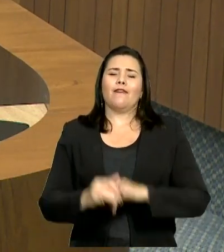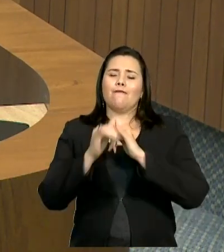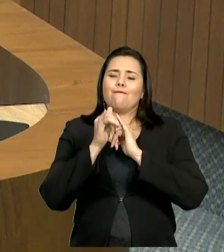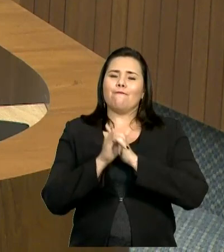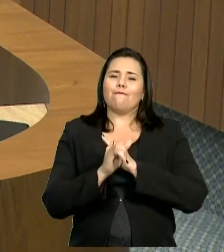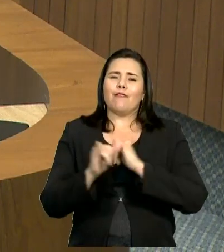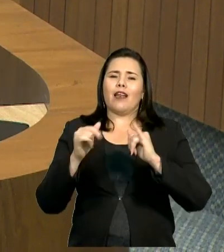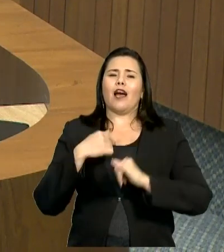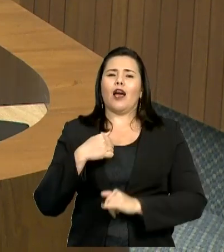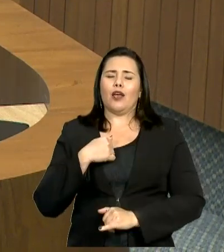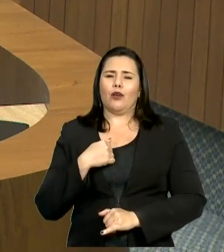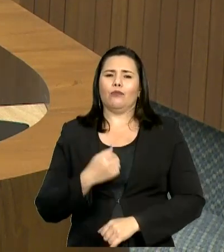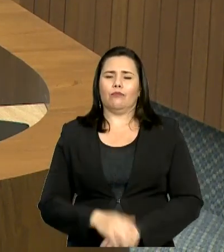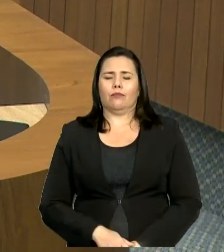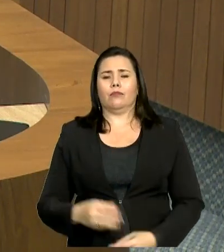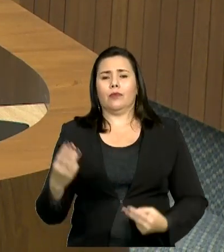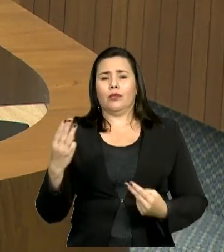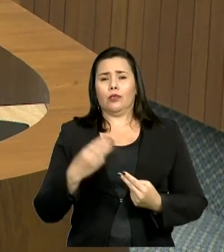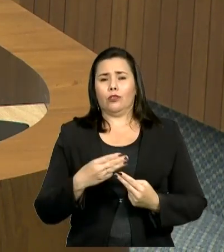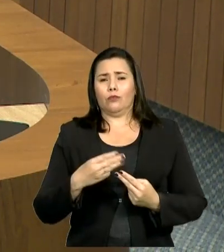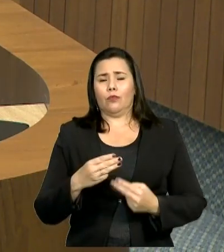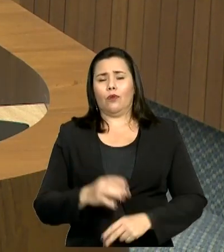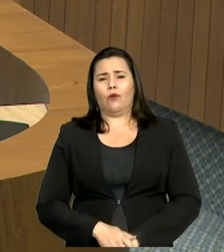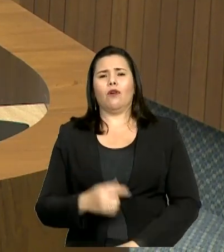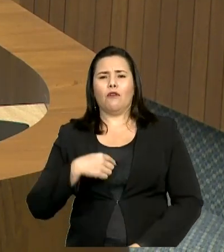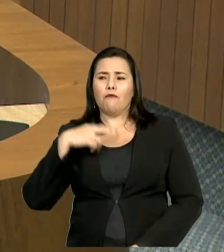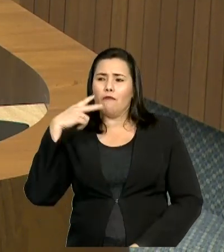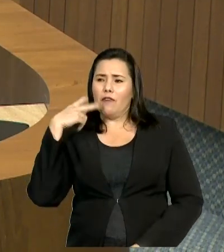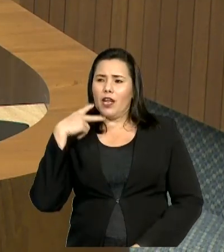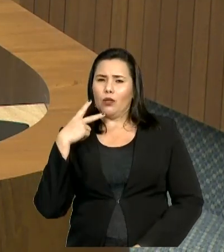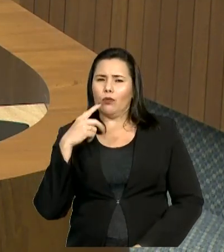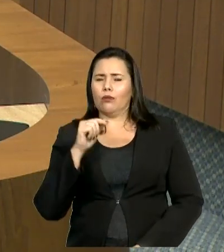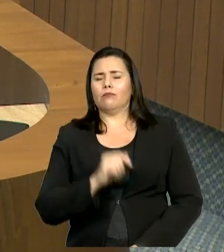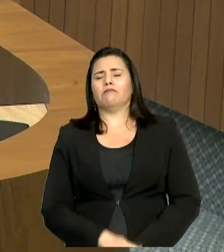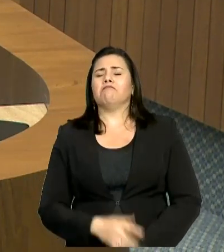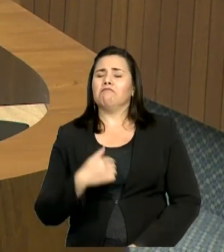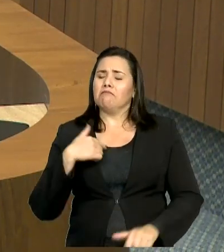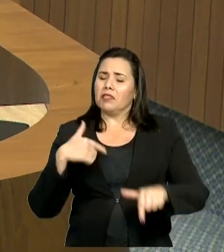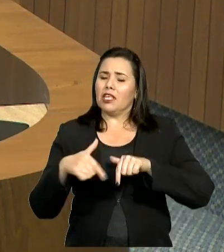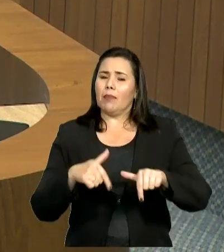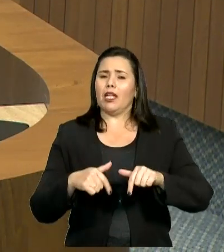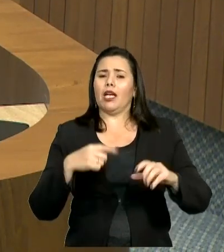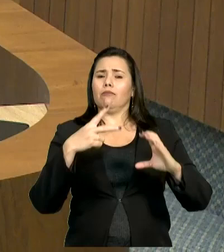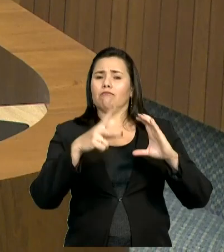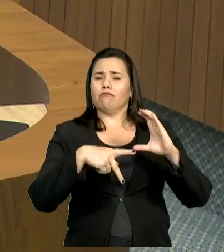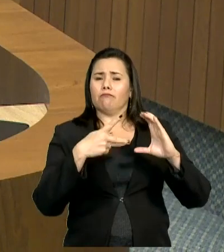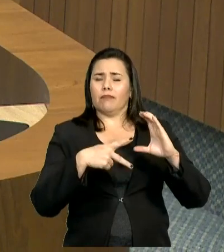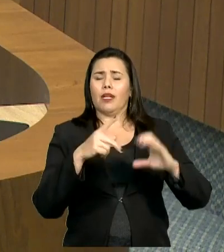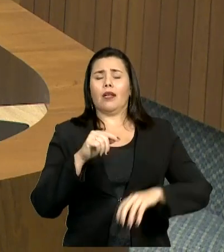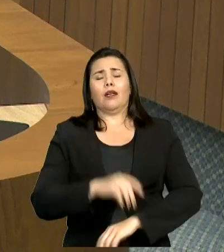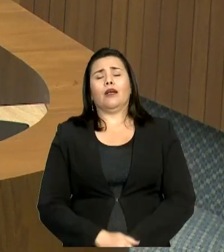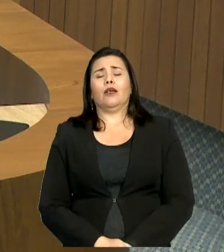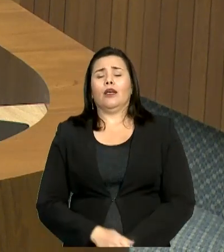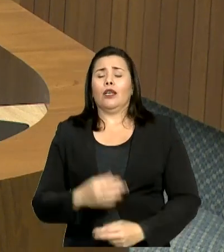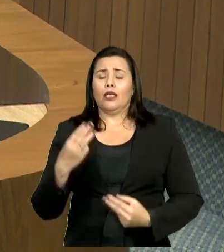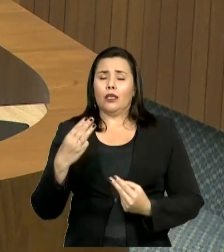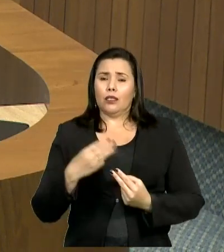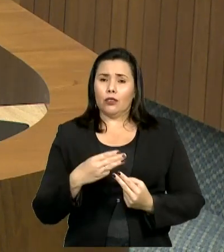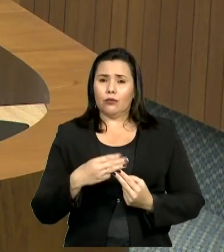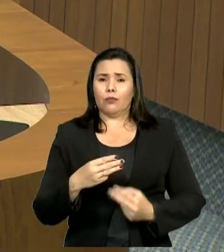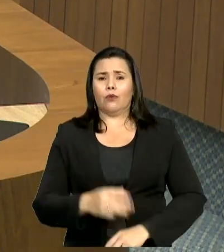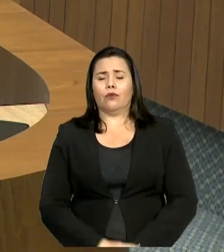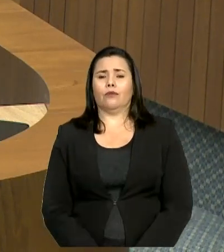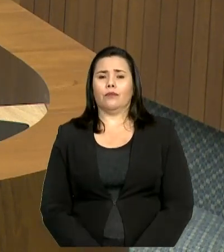sou timonense, fui vereador de Timon em duas oportunidades. Hoje estou representando todo o Maranhão, mas em especial